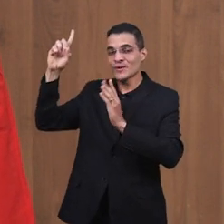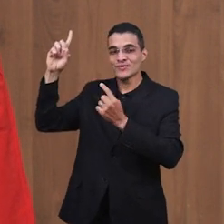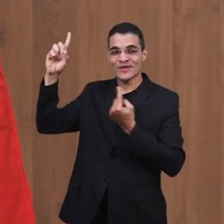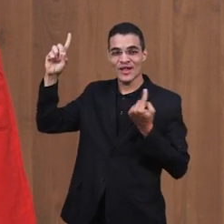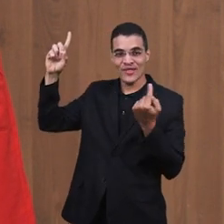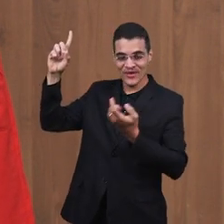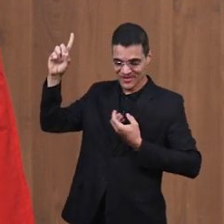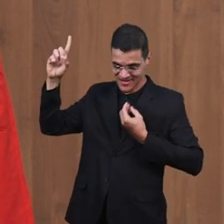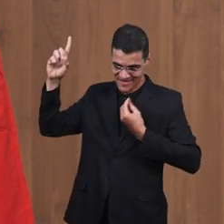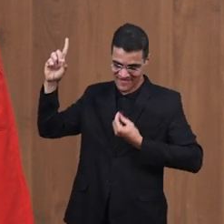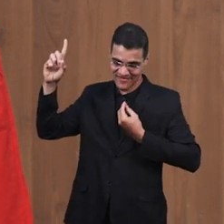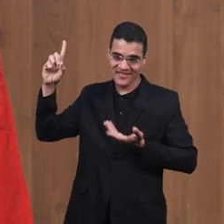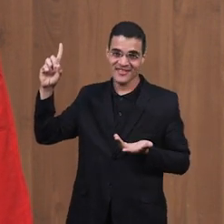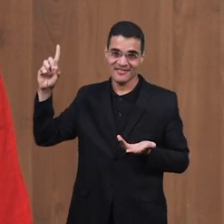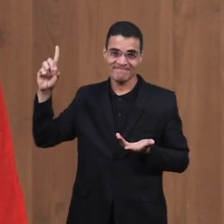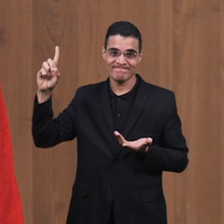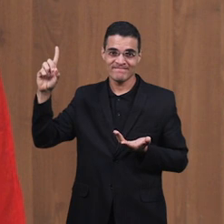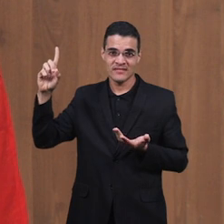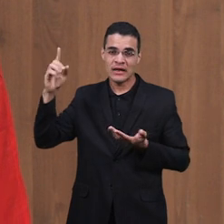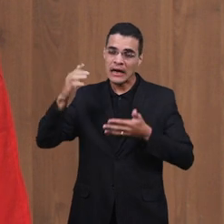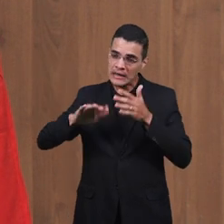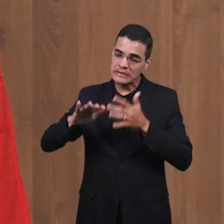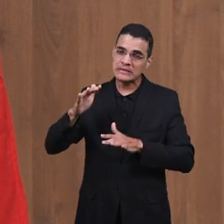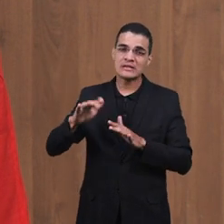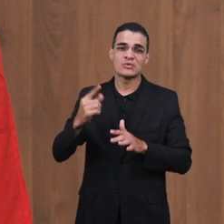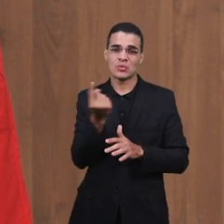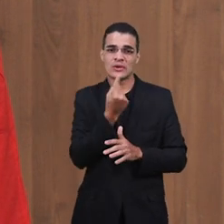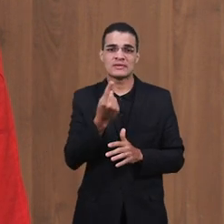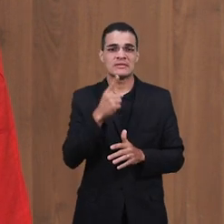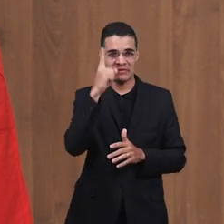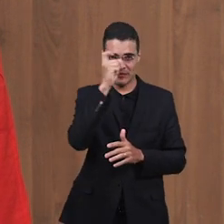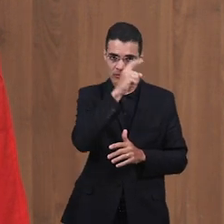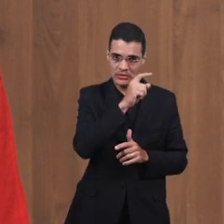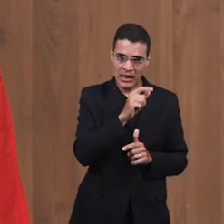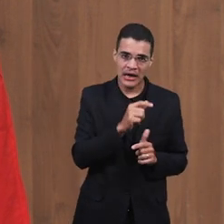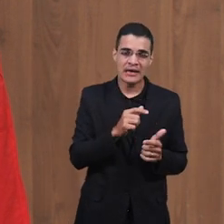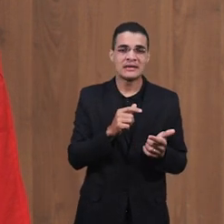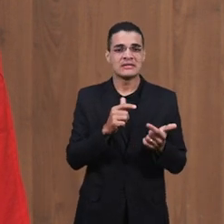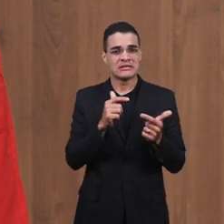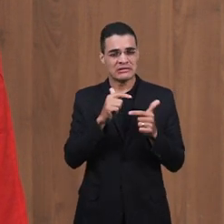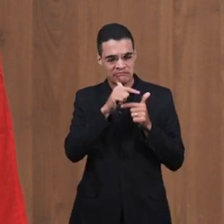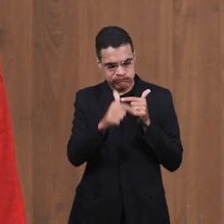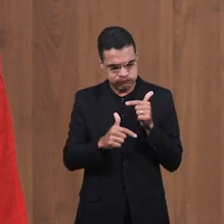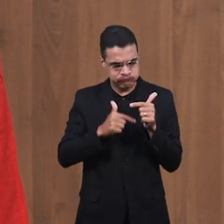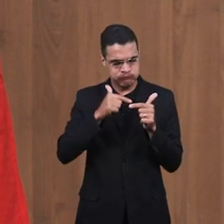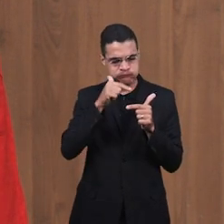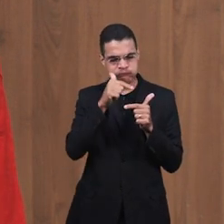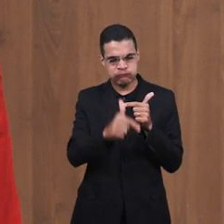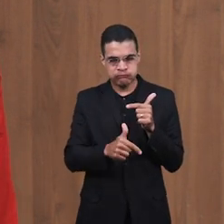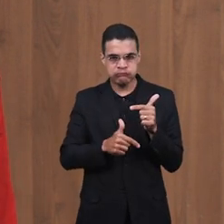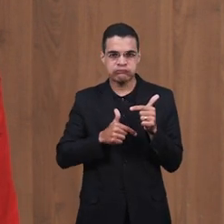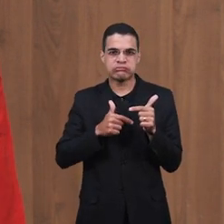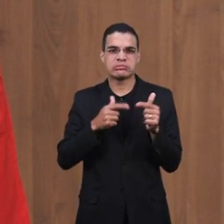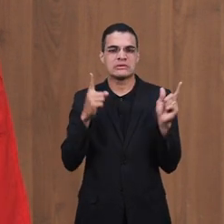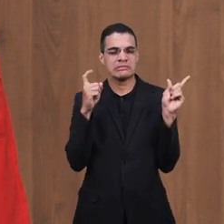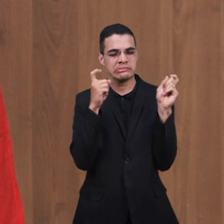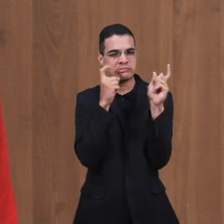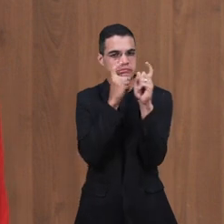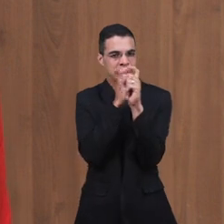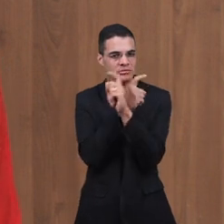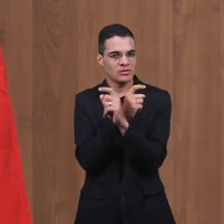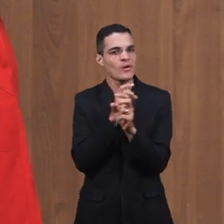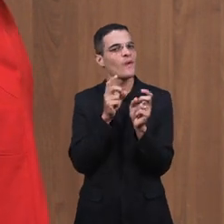Deus para as nossas vidas, mesmo quando estamos sendo provados, passando lutas